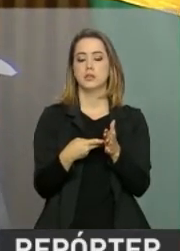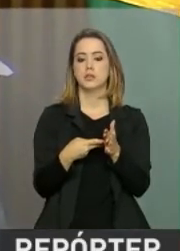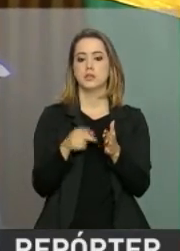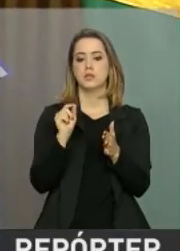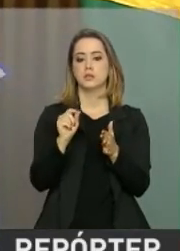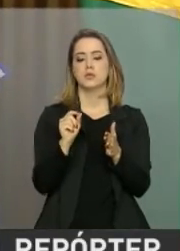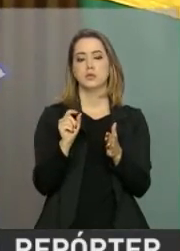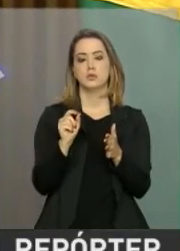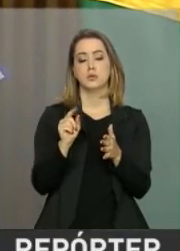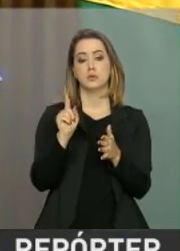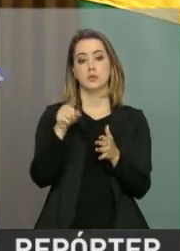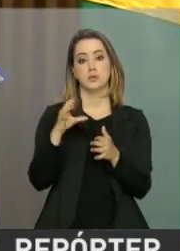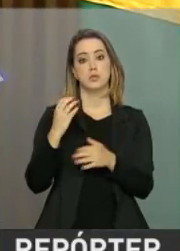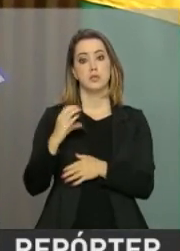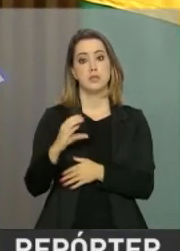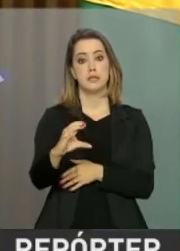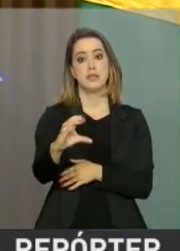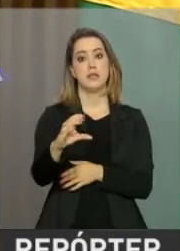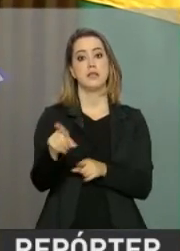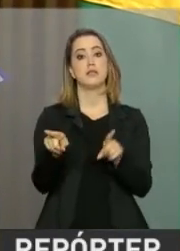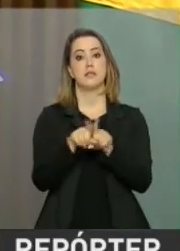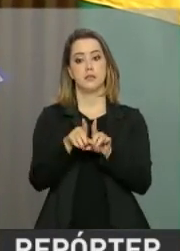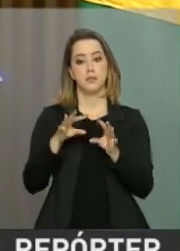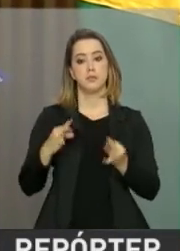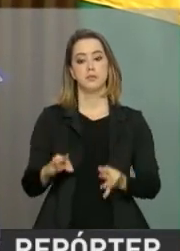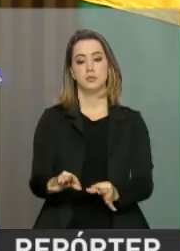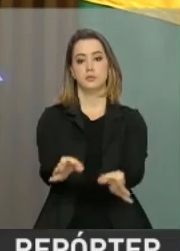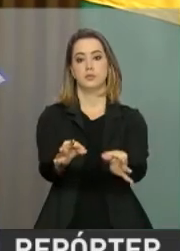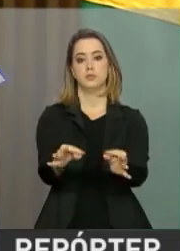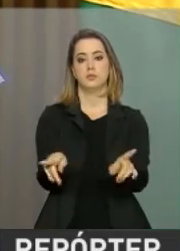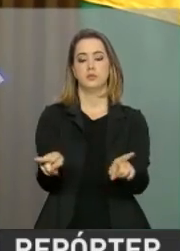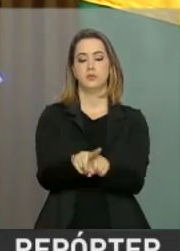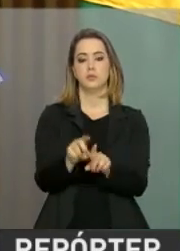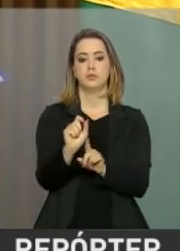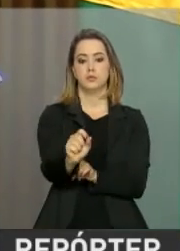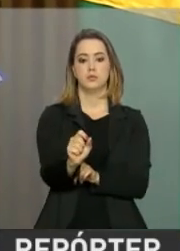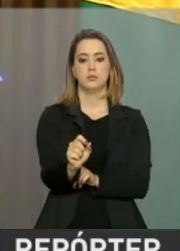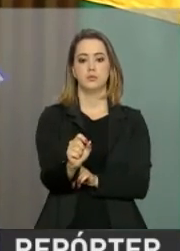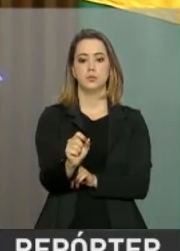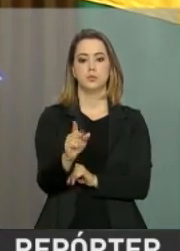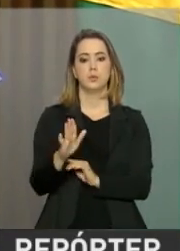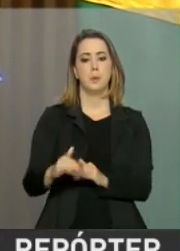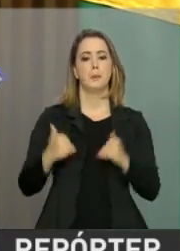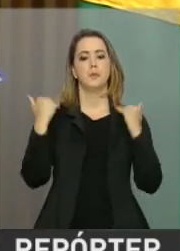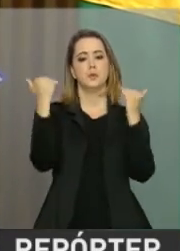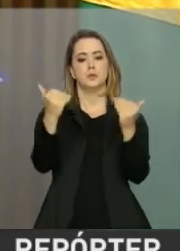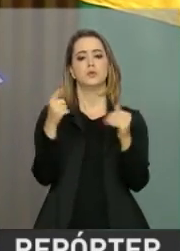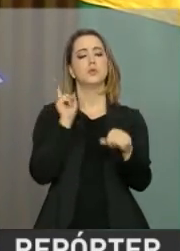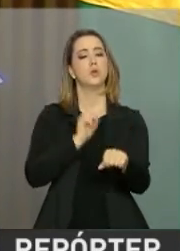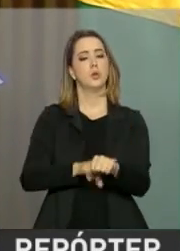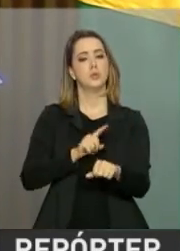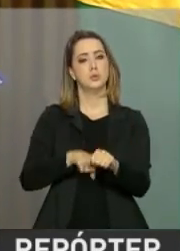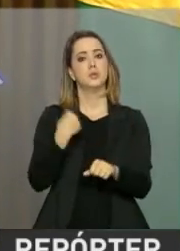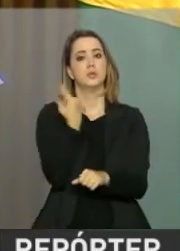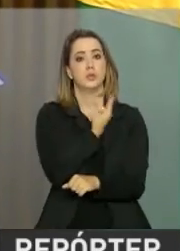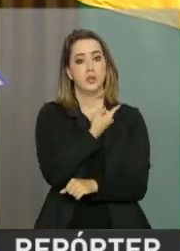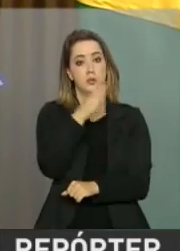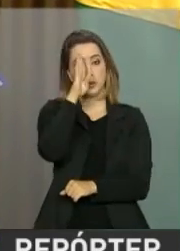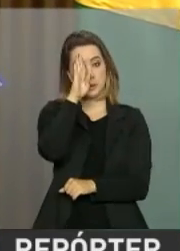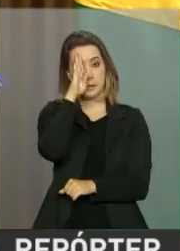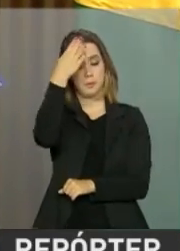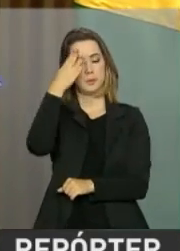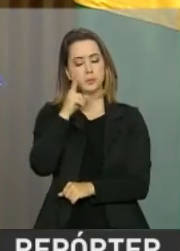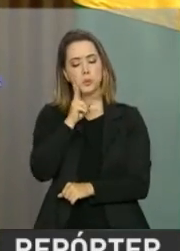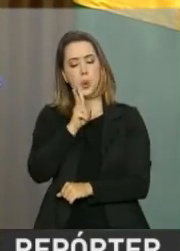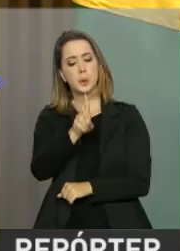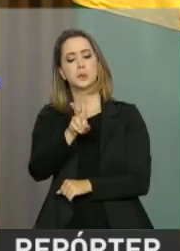componente de ciência e tecnologia sobretudo num momento no qual nossa prioridade é